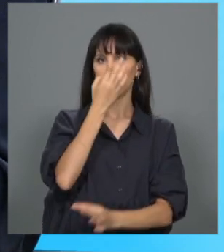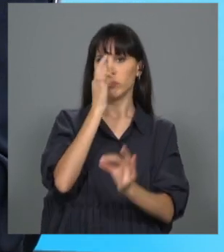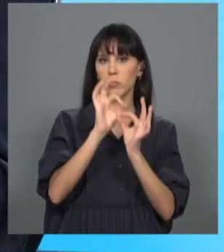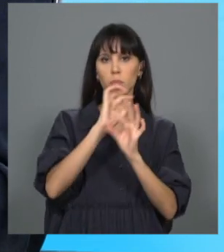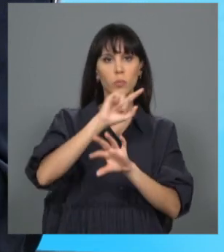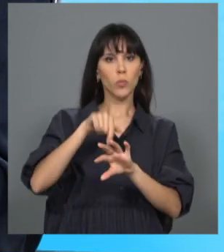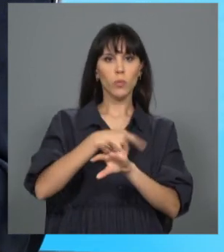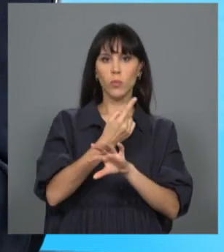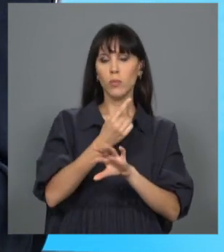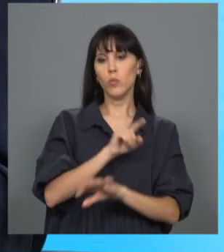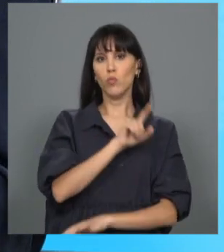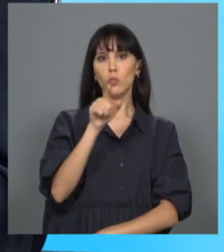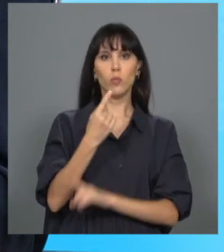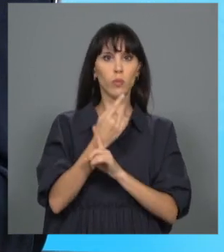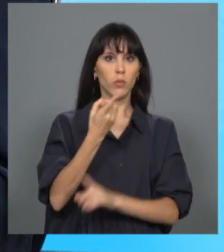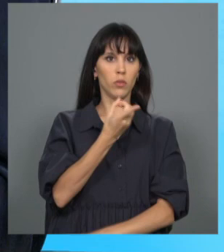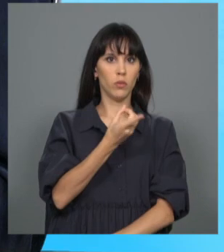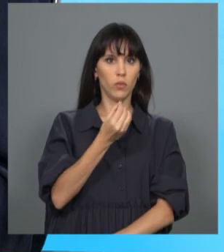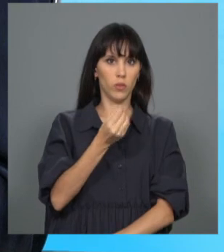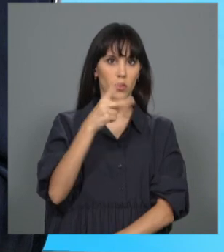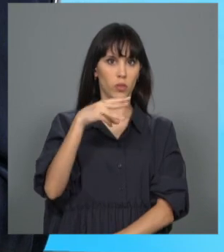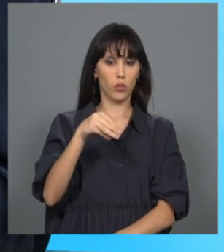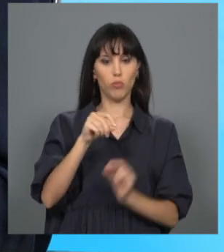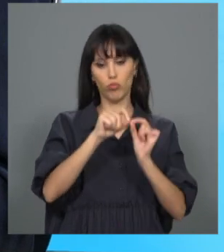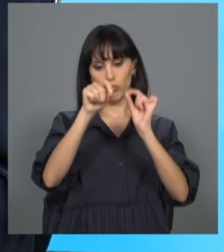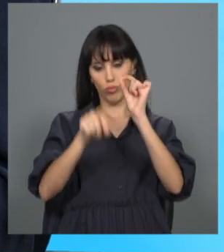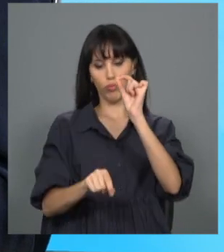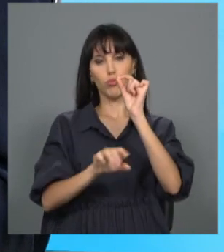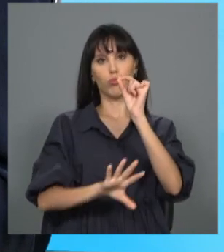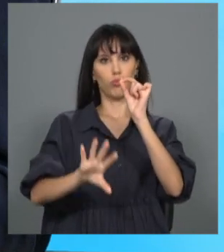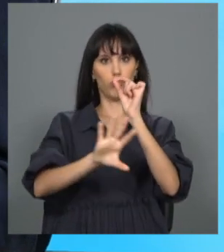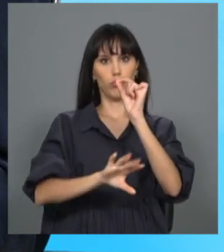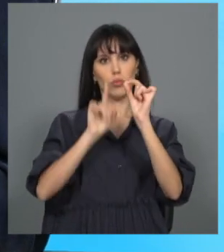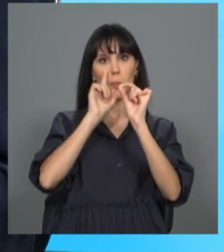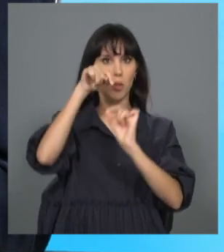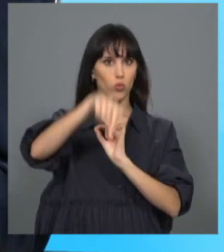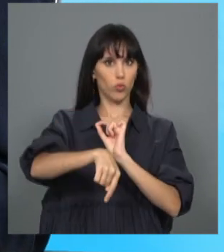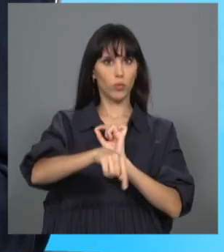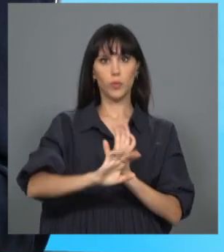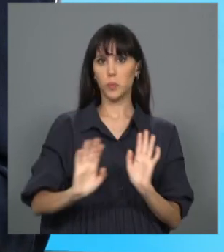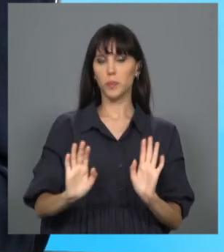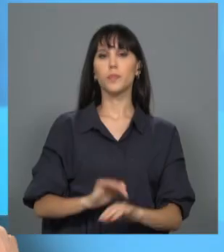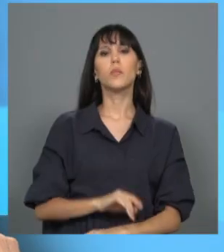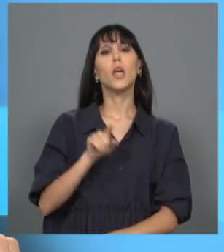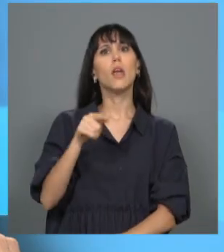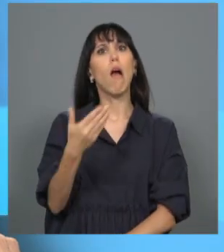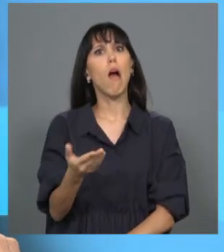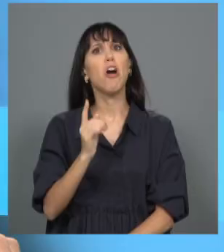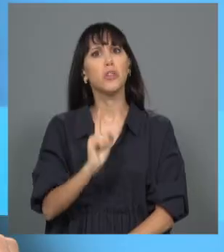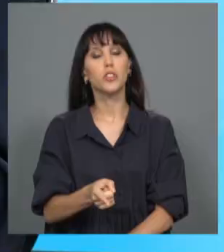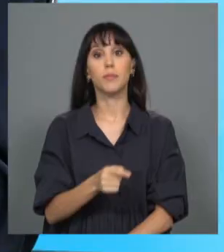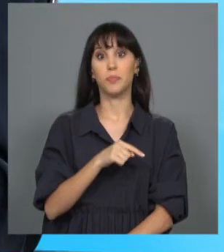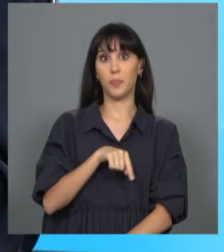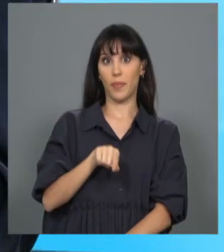hora, porque são 90 quilómetros até cá abaixo ao sul da Alemanha. E aí o que é que encontramos? E